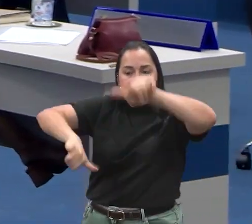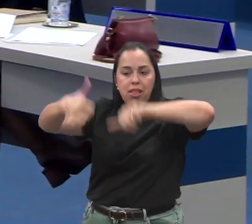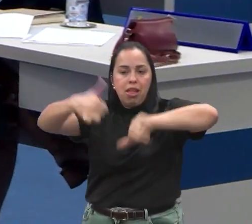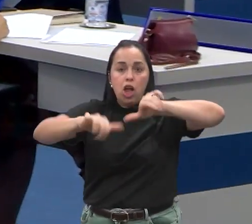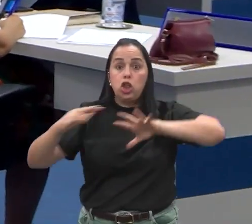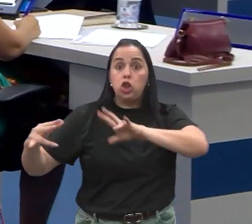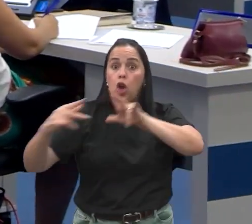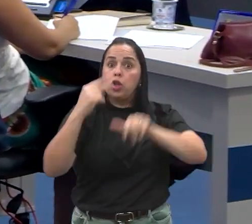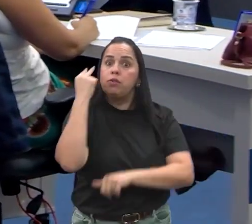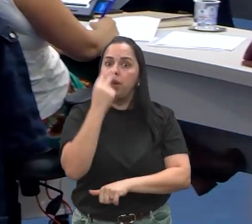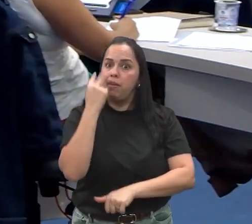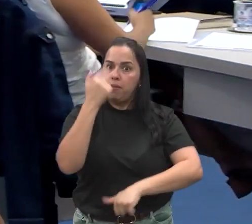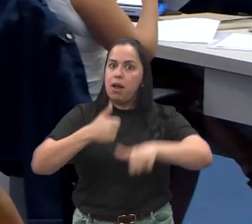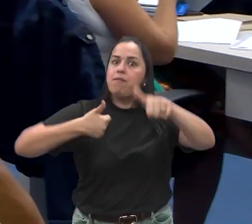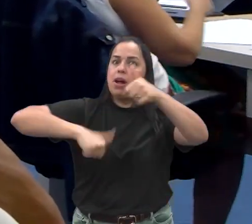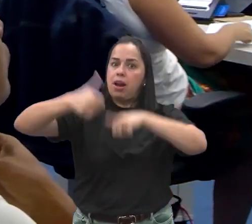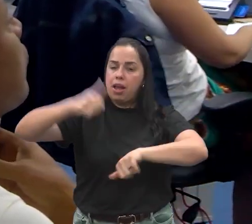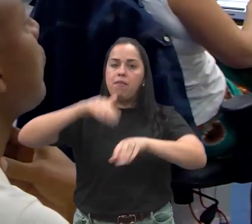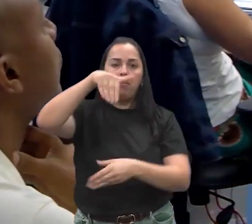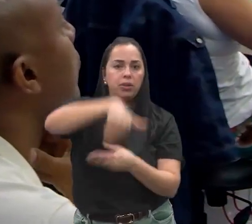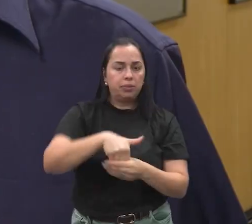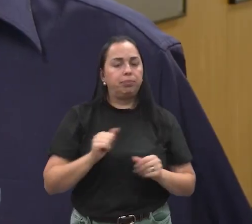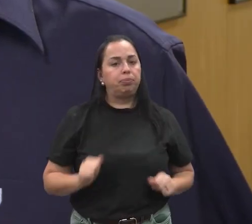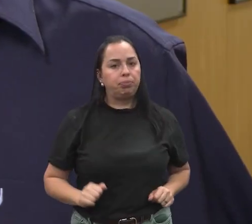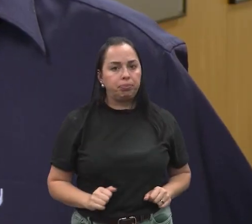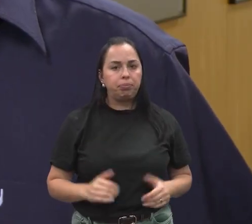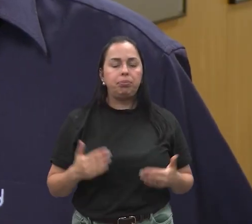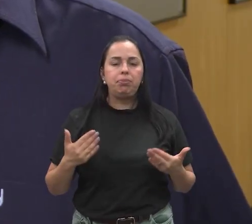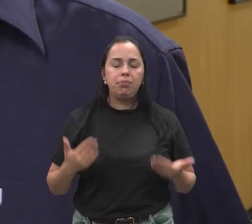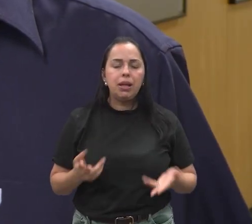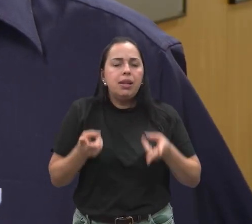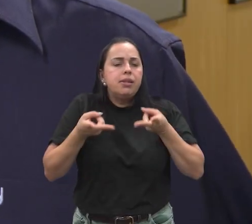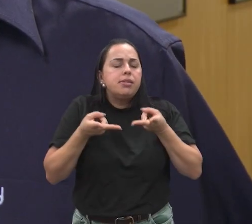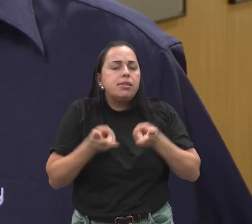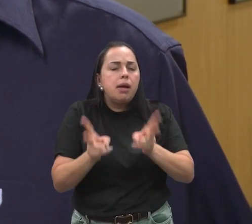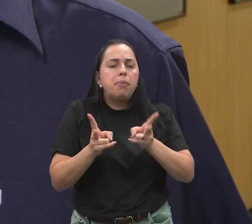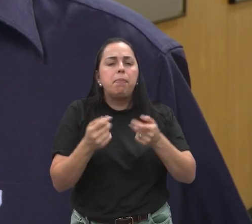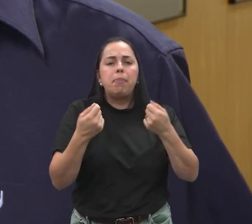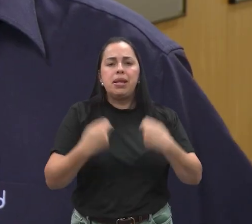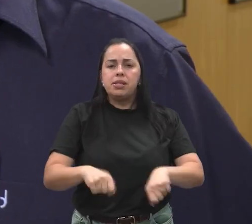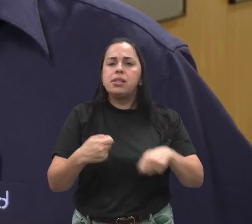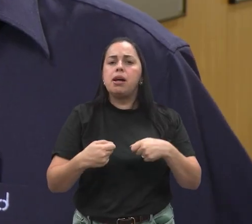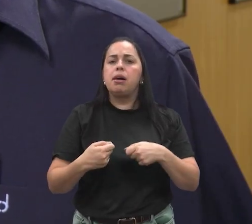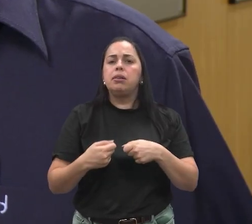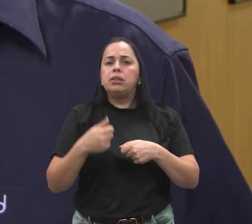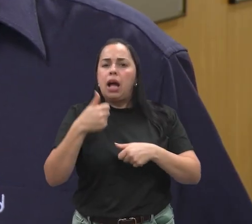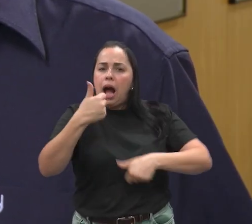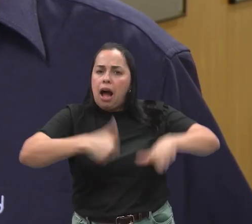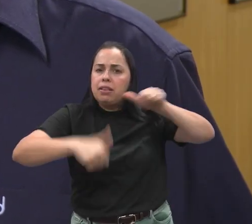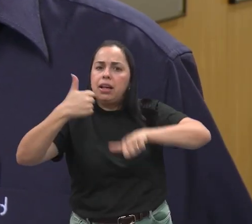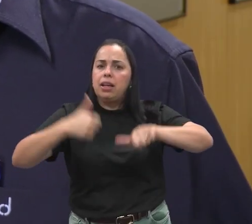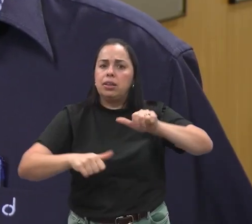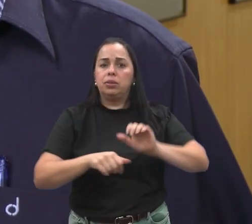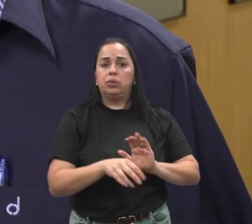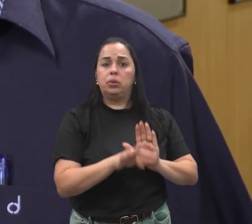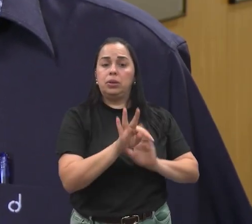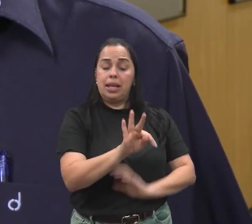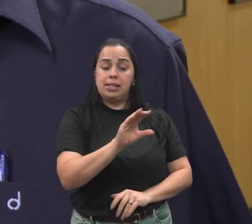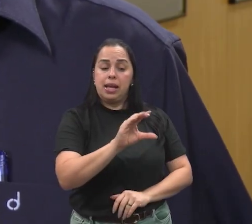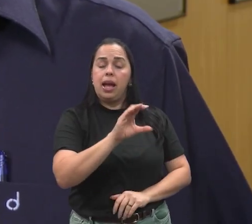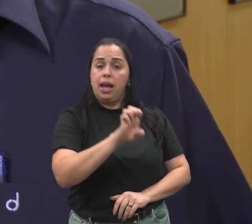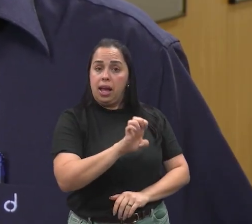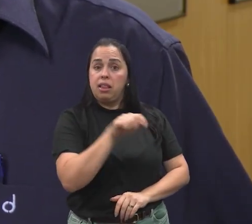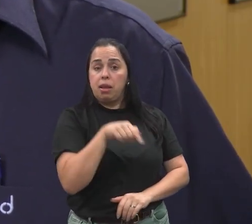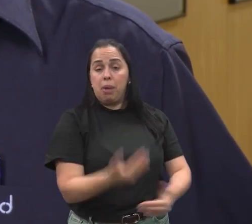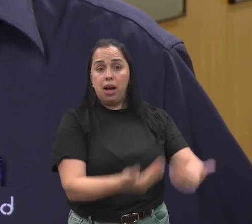pela apreciação de todos os parlamentares. Cada vez mais os organismos de controle precisam exercer esse papel. O Tribunal de